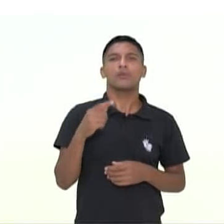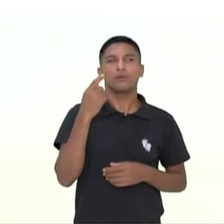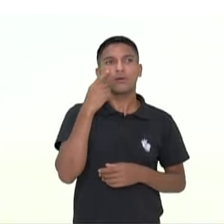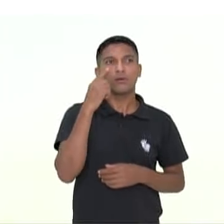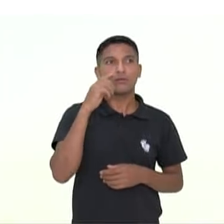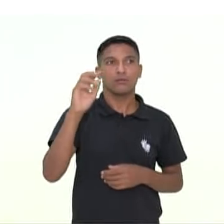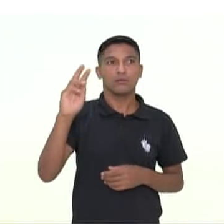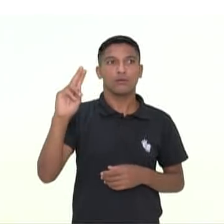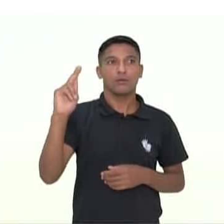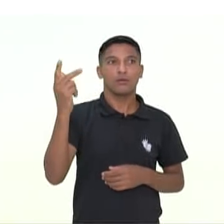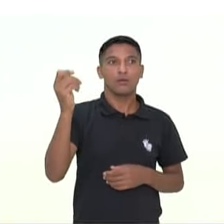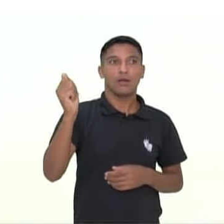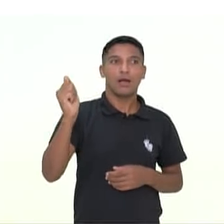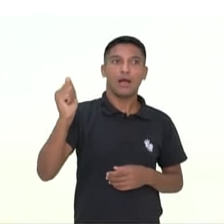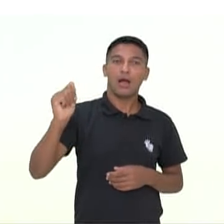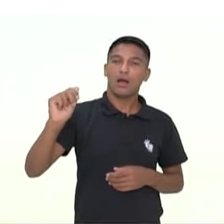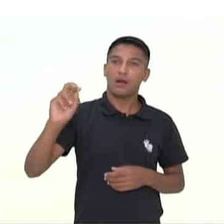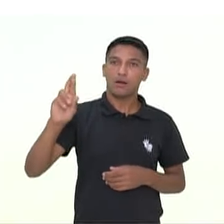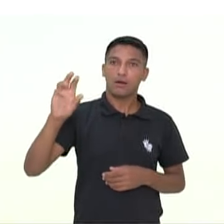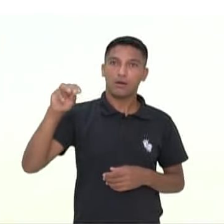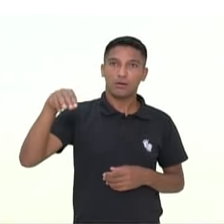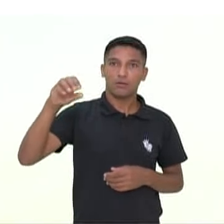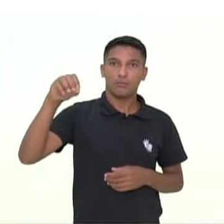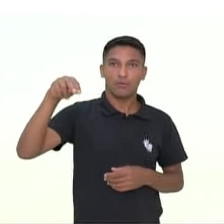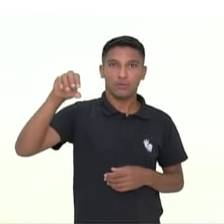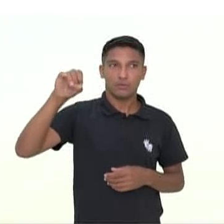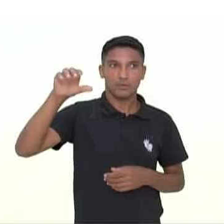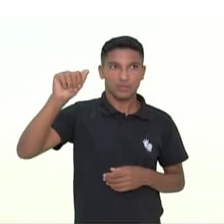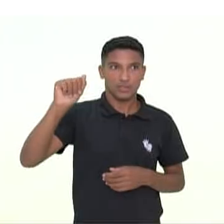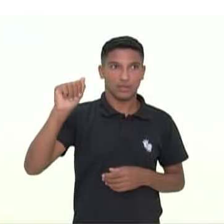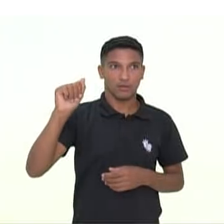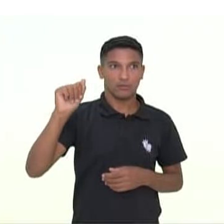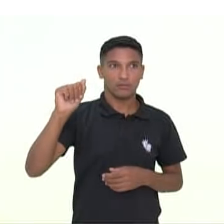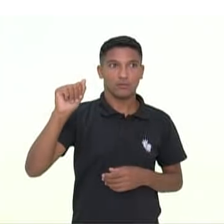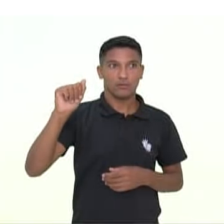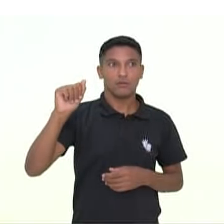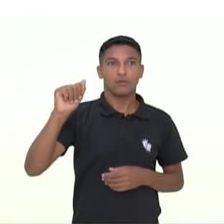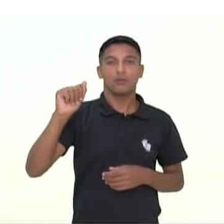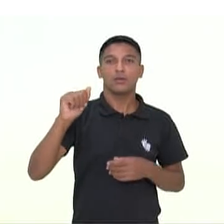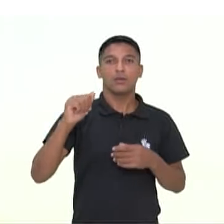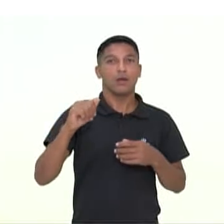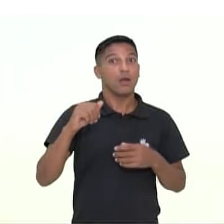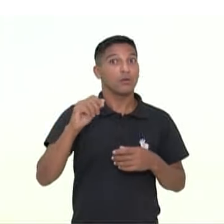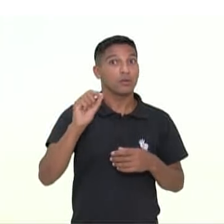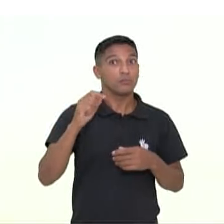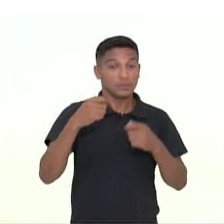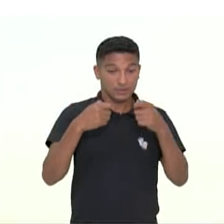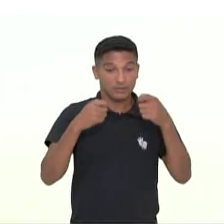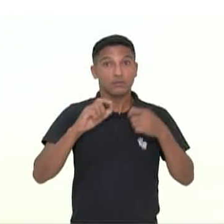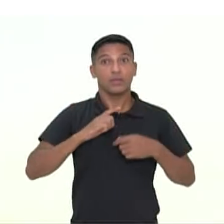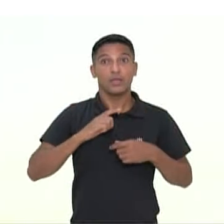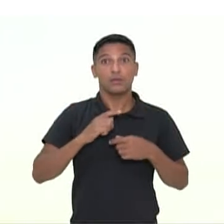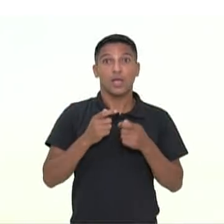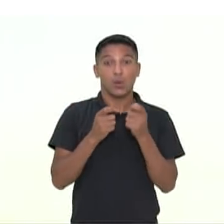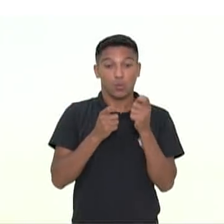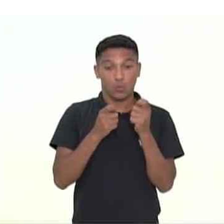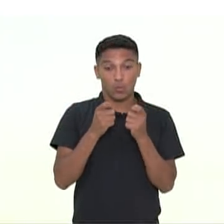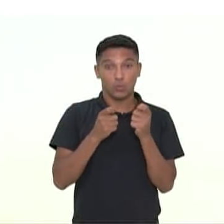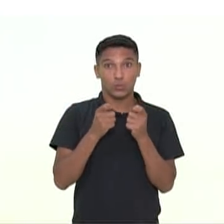harmonização das energias. Essa é a principal ideia do Aikido, tá? O caminho